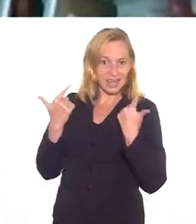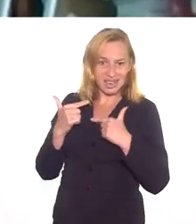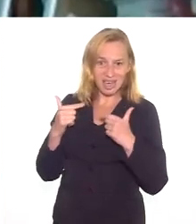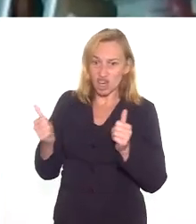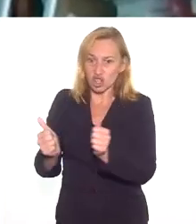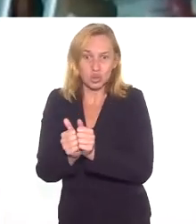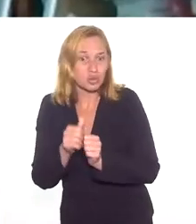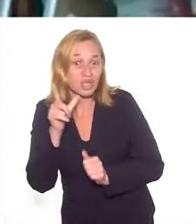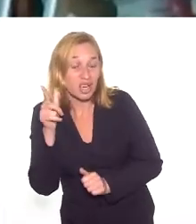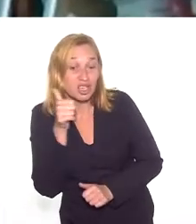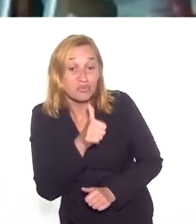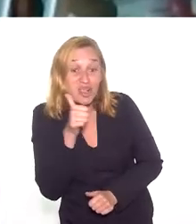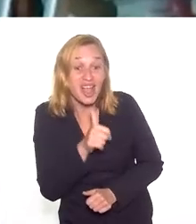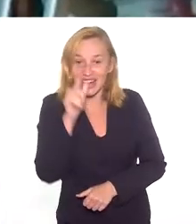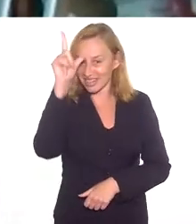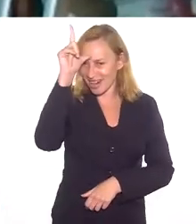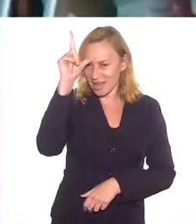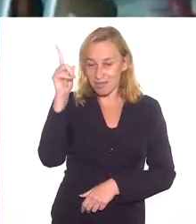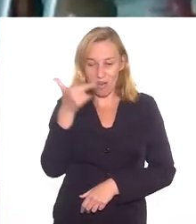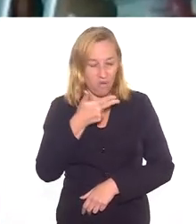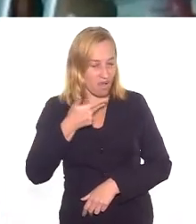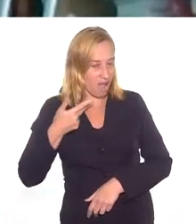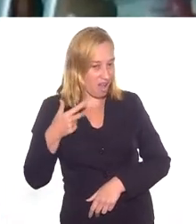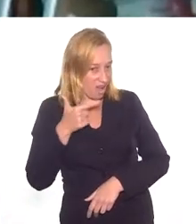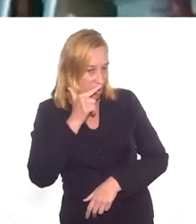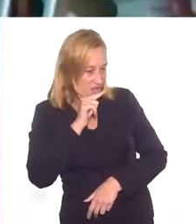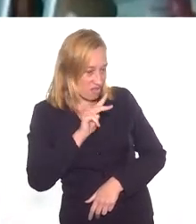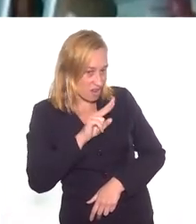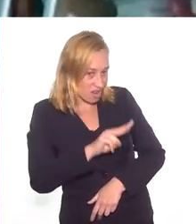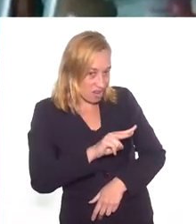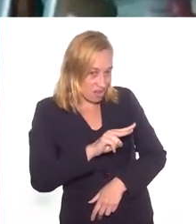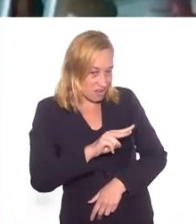mulheres alemãs.